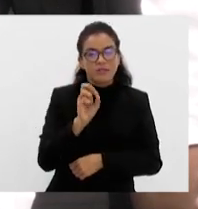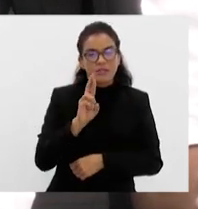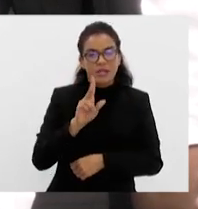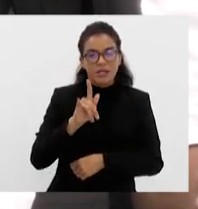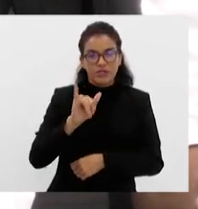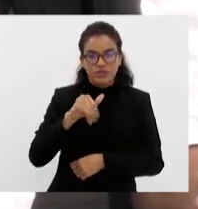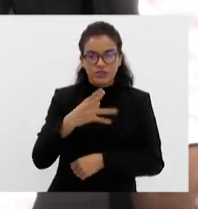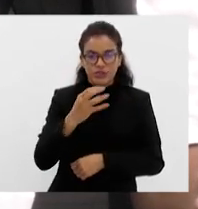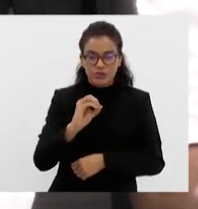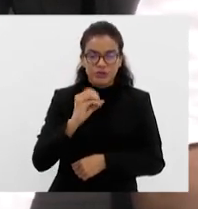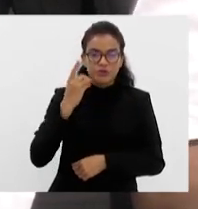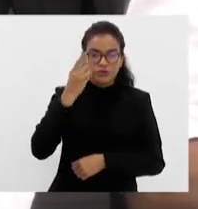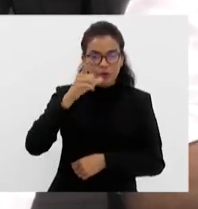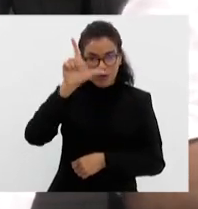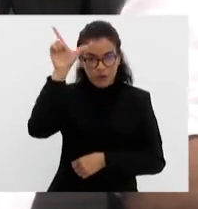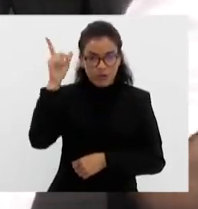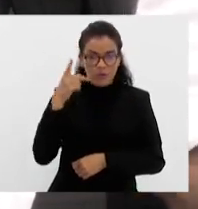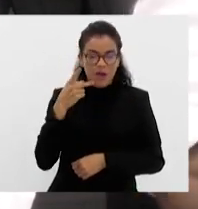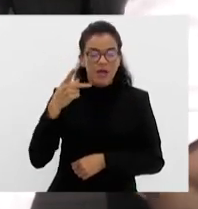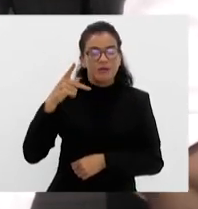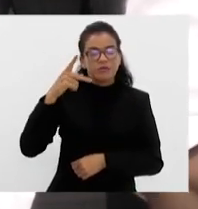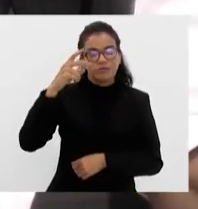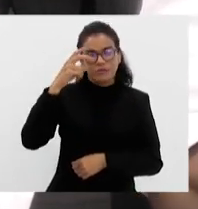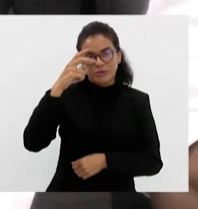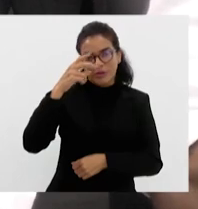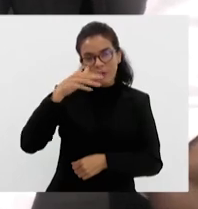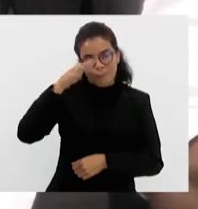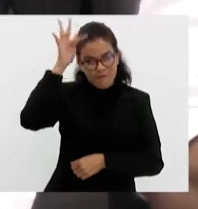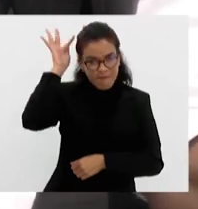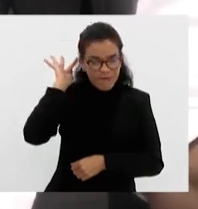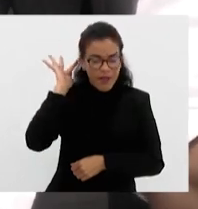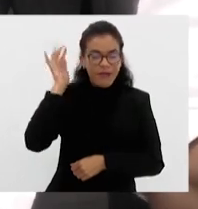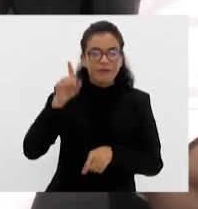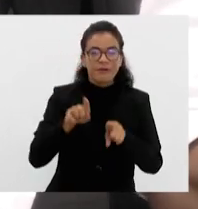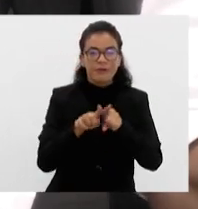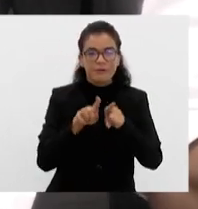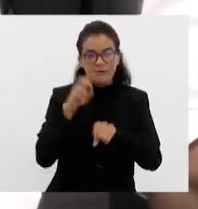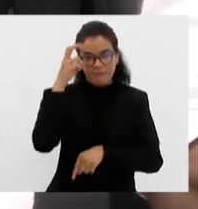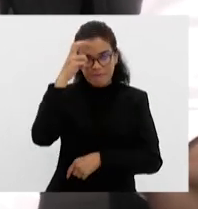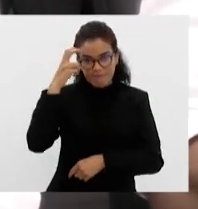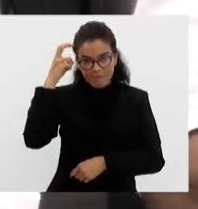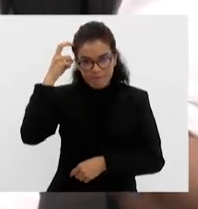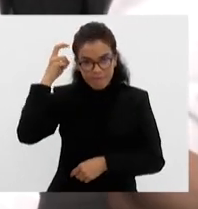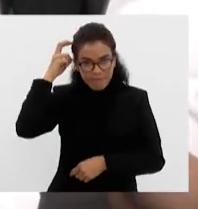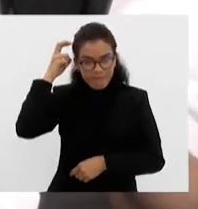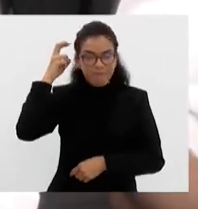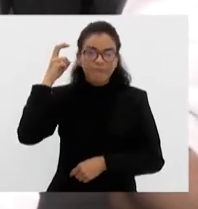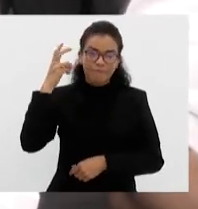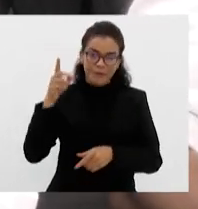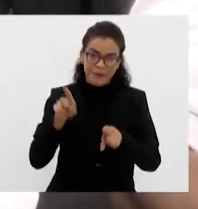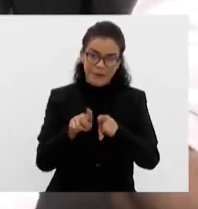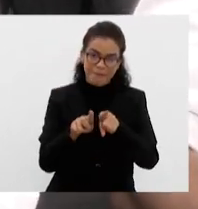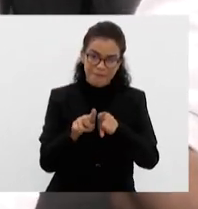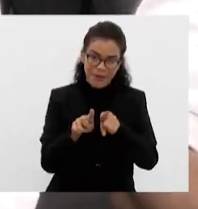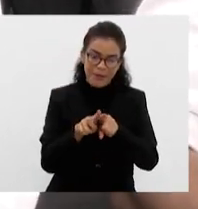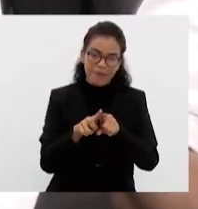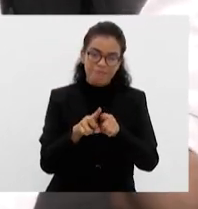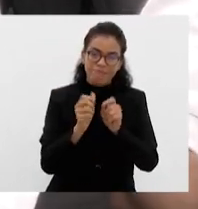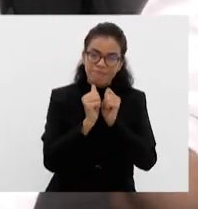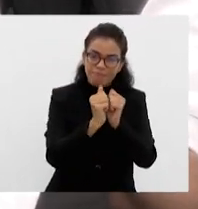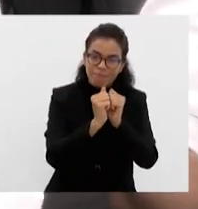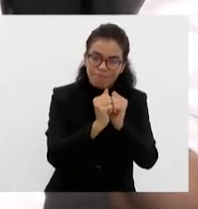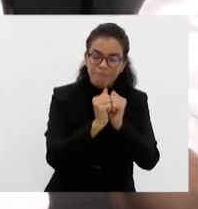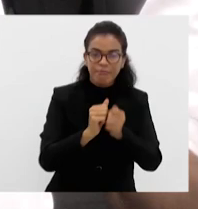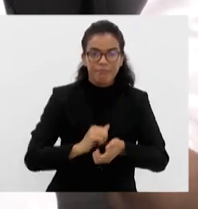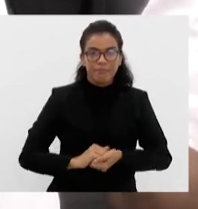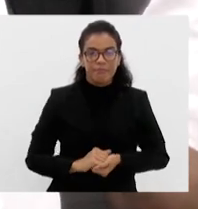Luiz Paulo e Fred Pacheco também, claro, presidente. Verônica, nossa trepidante companheira.